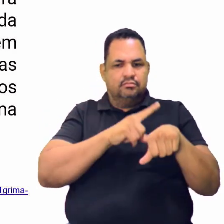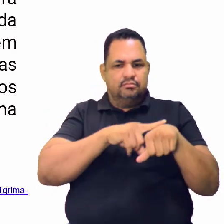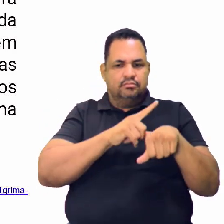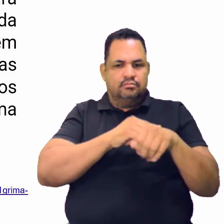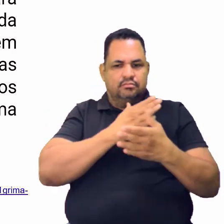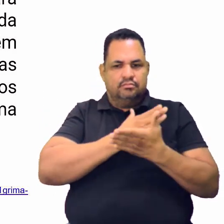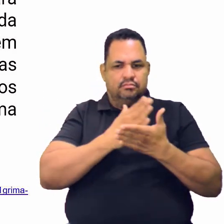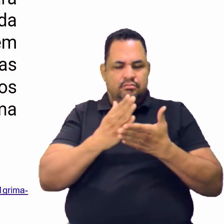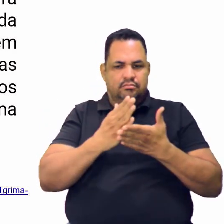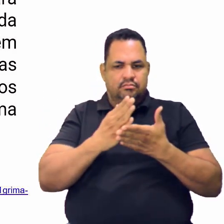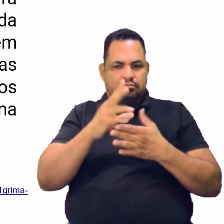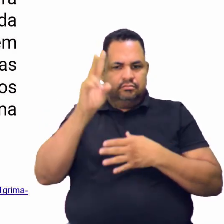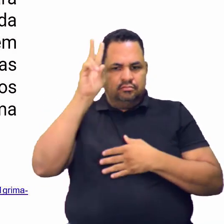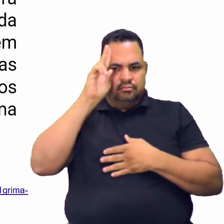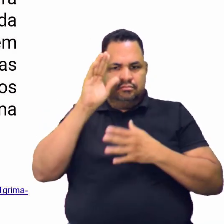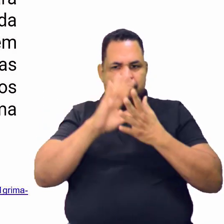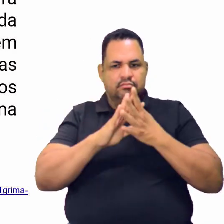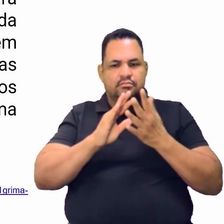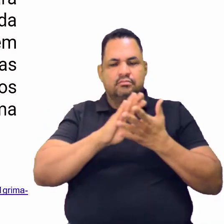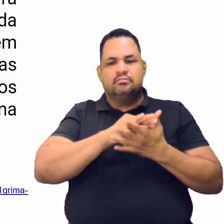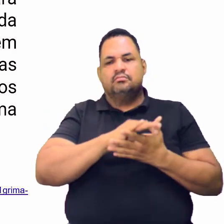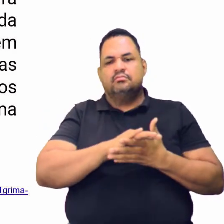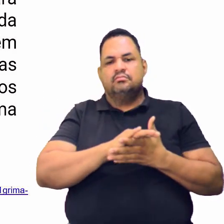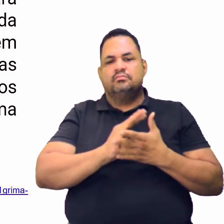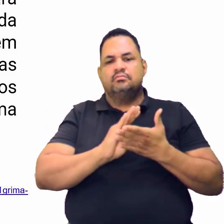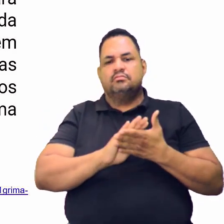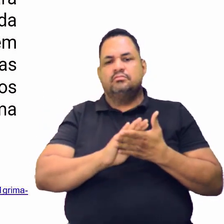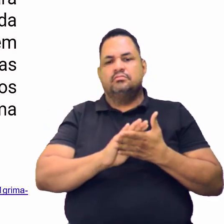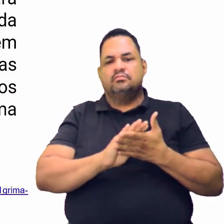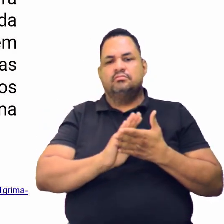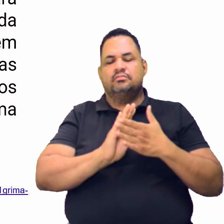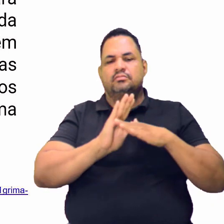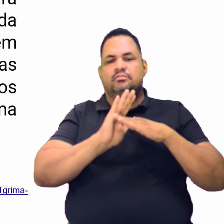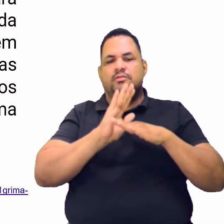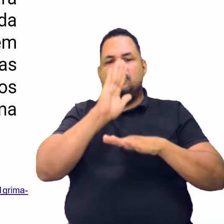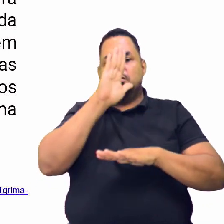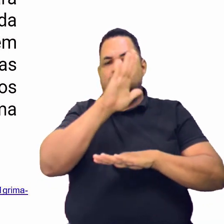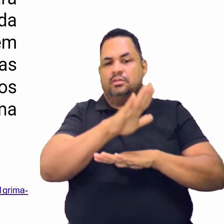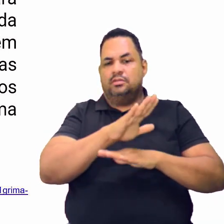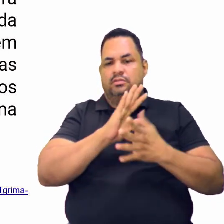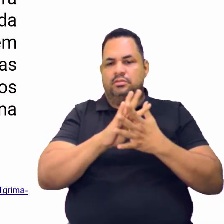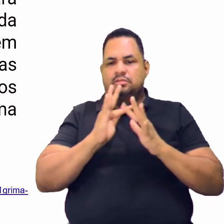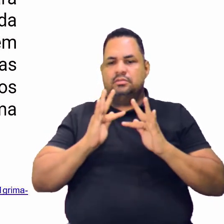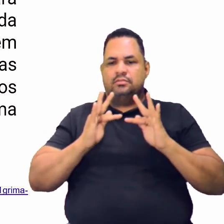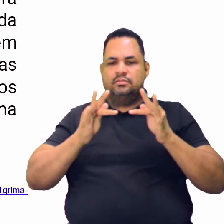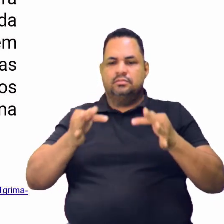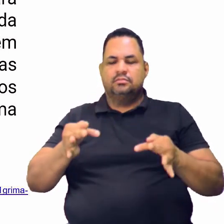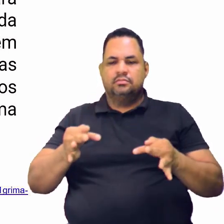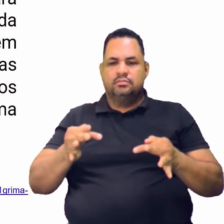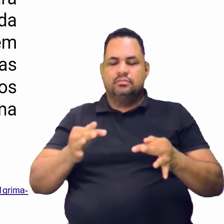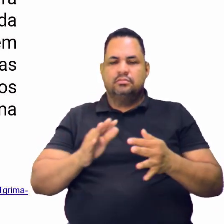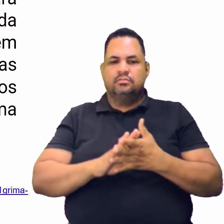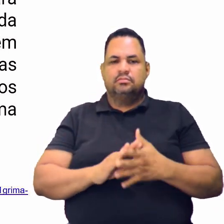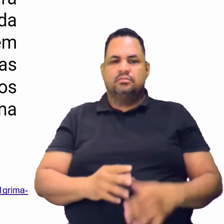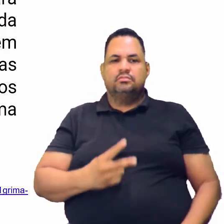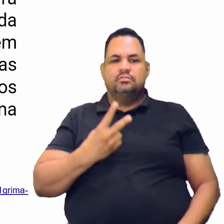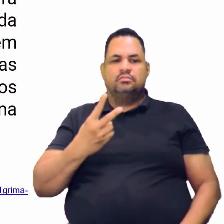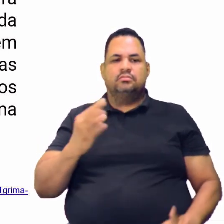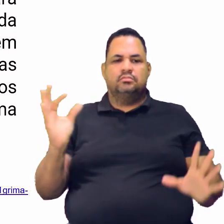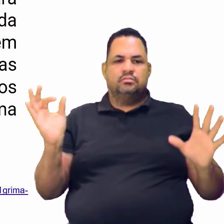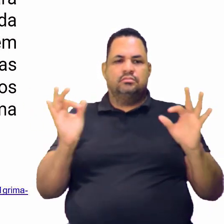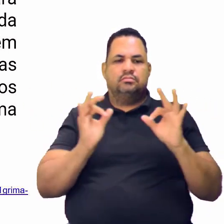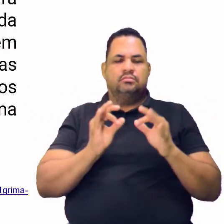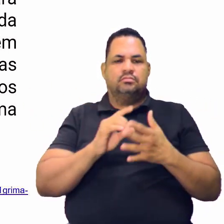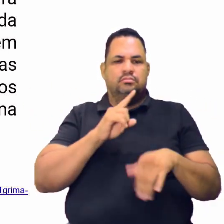essa história, amadinho, numa tarde, em 2 horas você termina. Apenas 2 horas para concluir essa leitura.